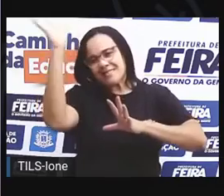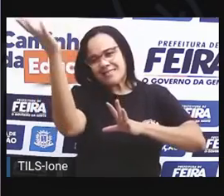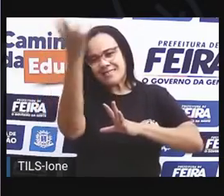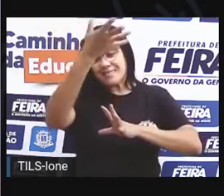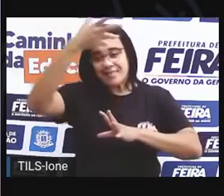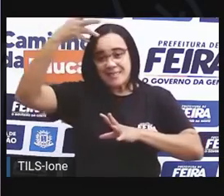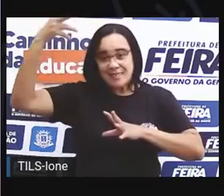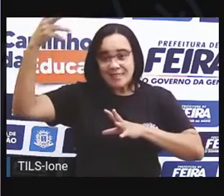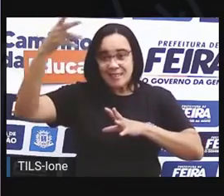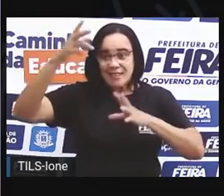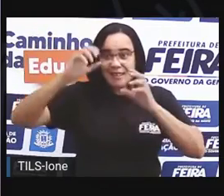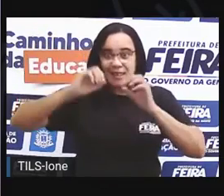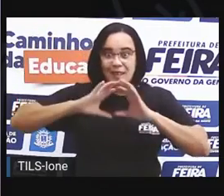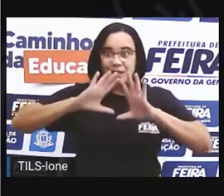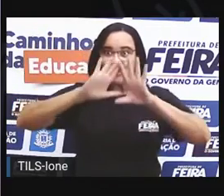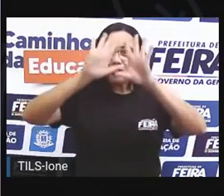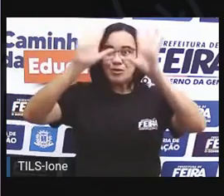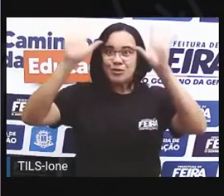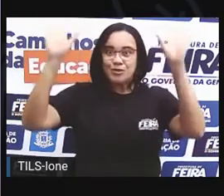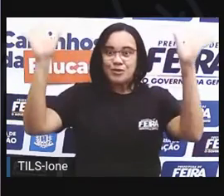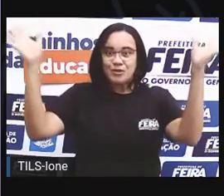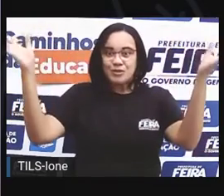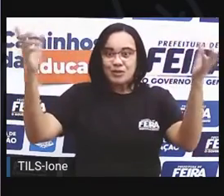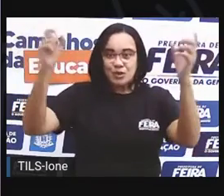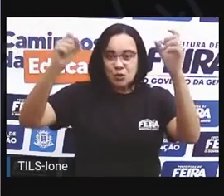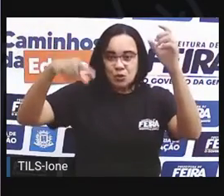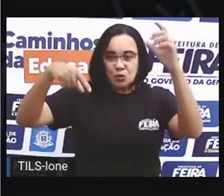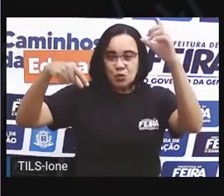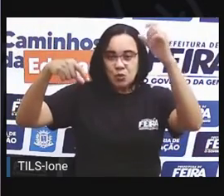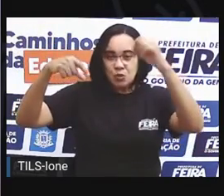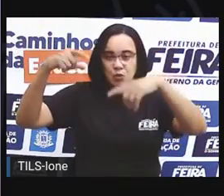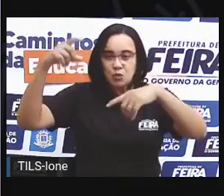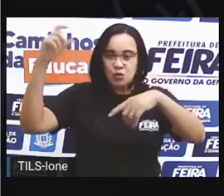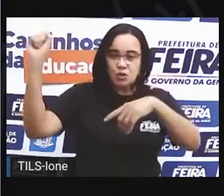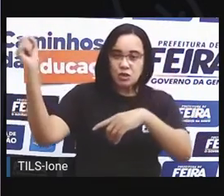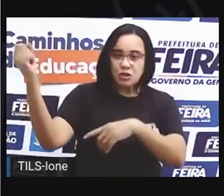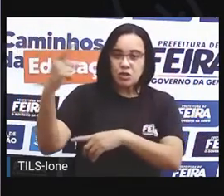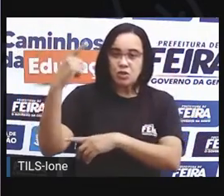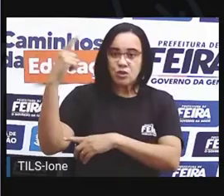esse momento em que estava chuviscando e fazendo sol,